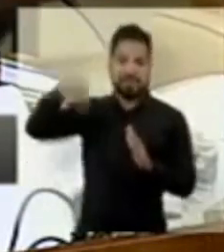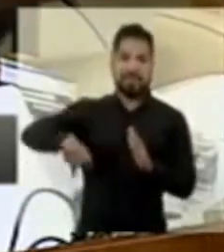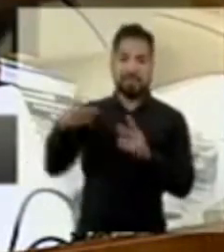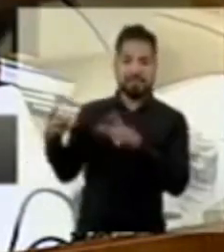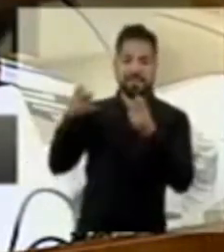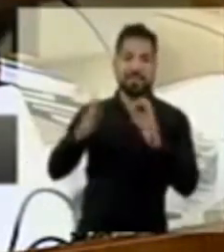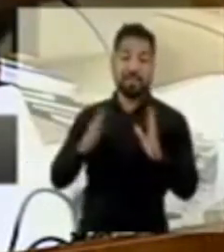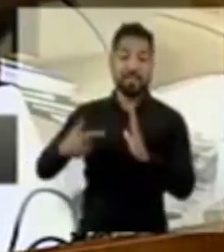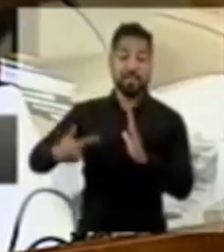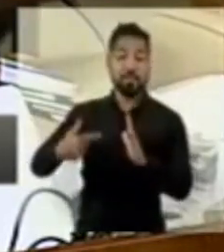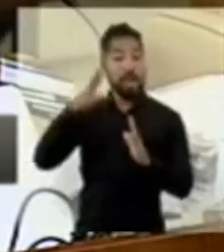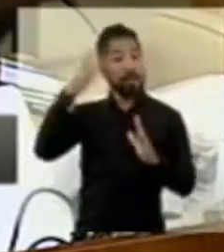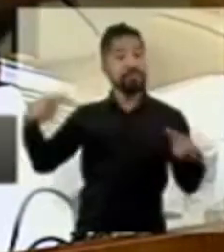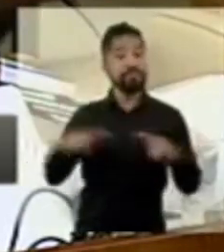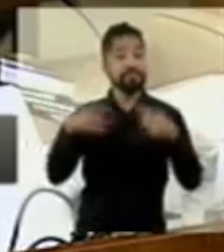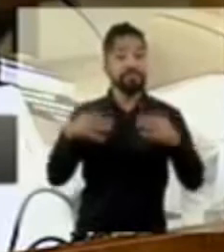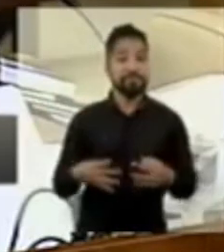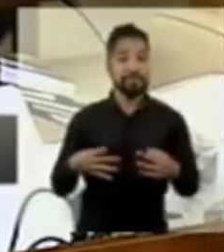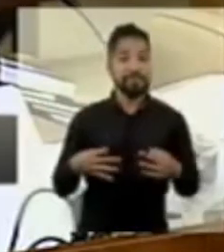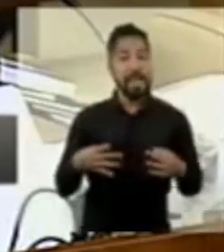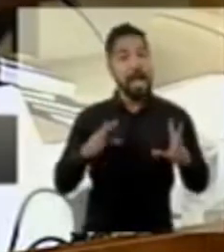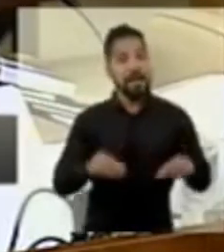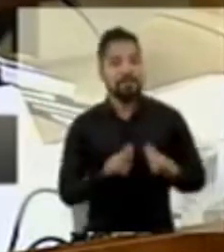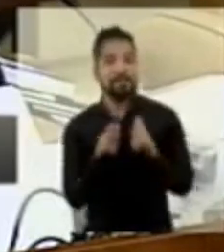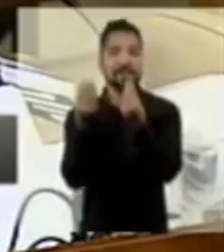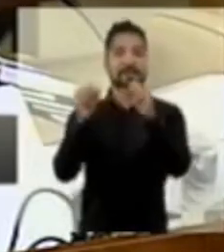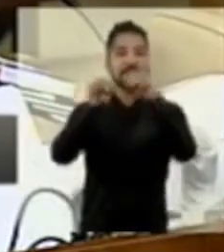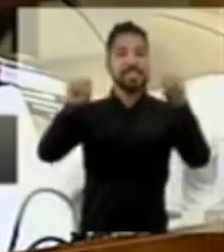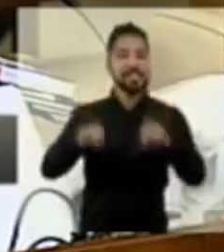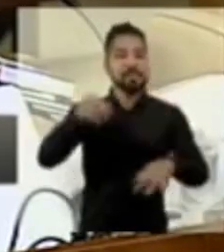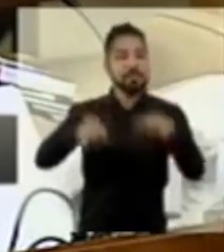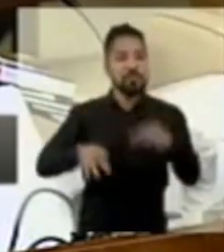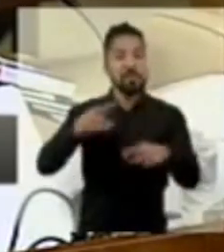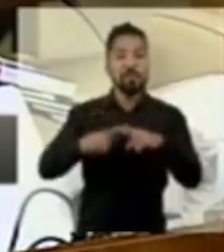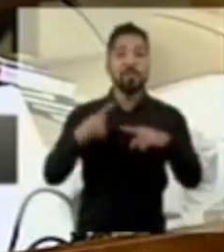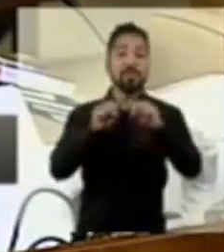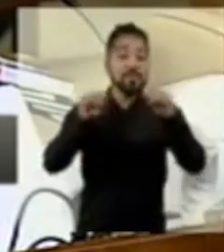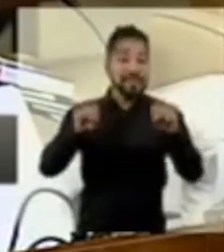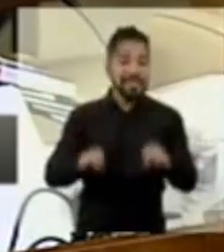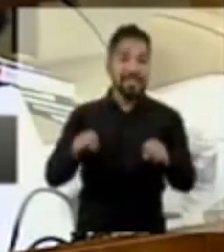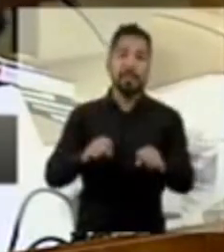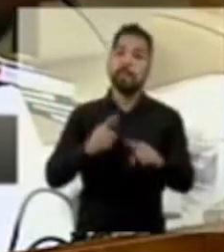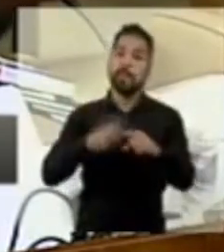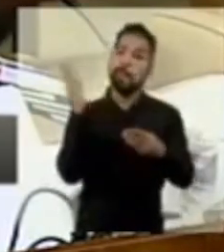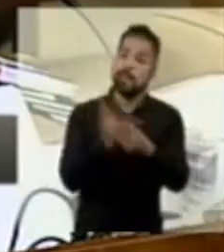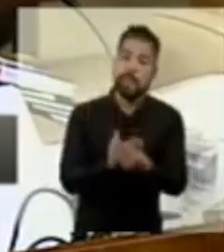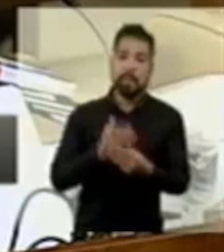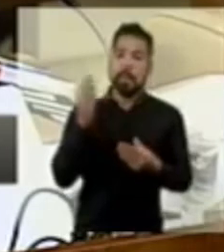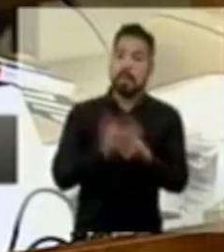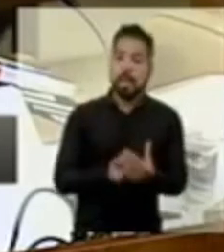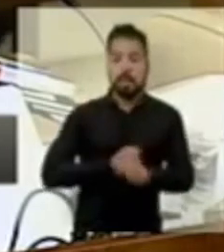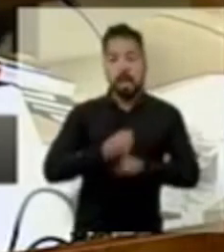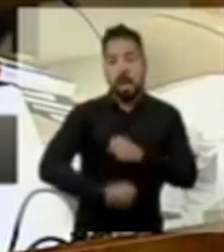de justiça por que um sistema em que os processos se eternizam gerando